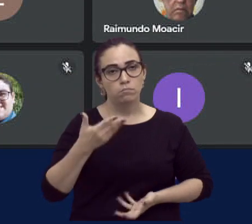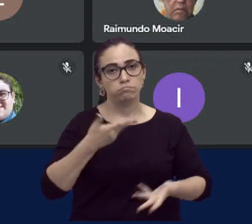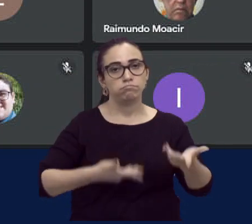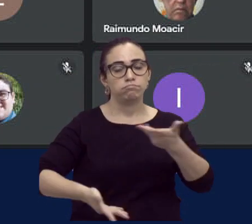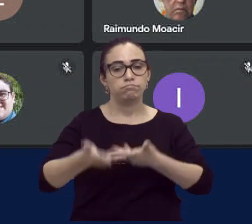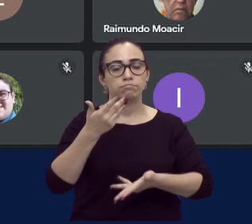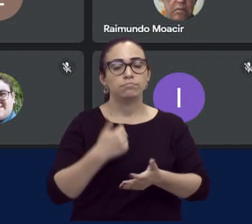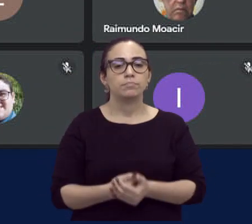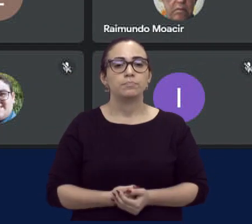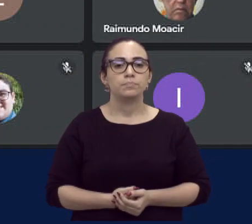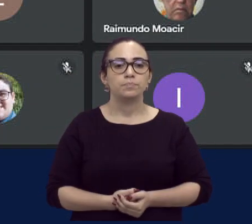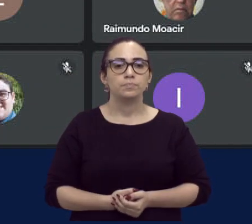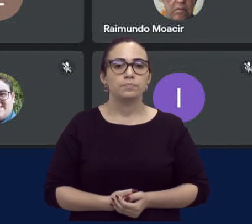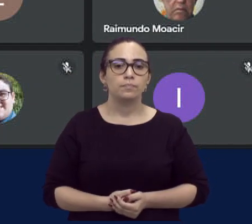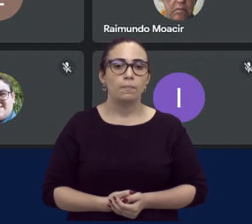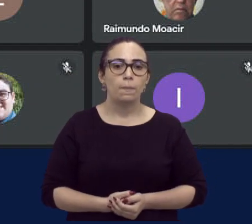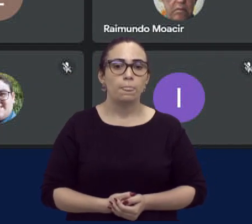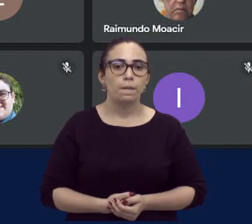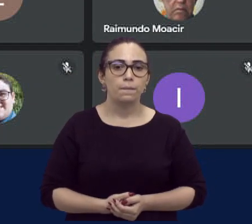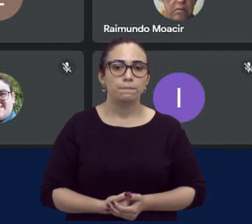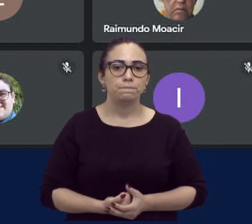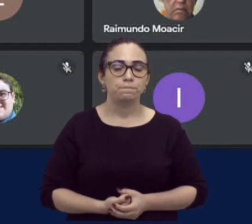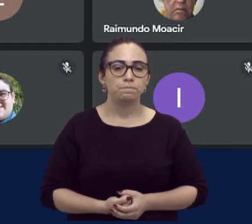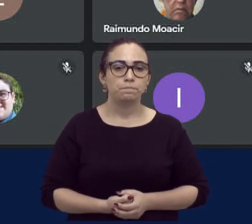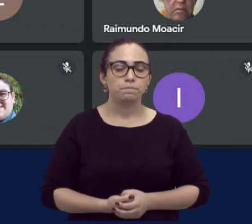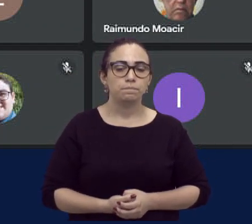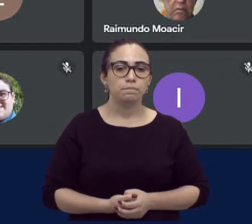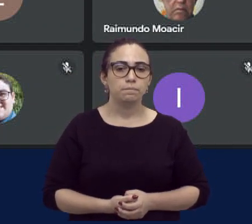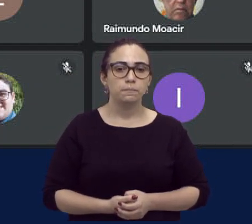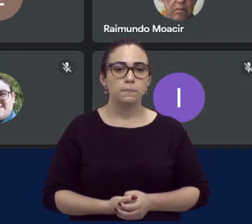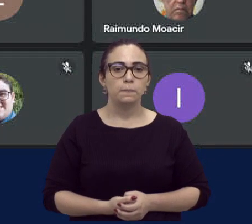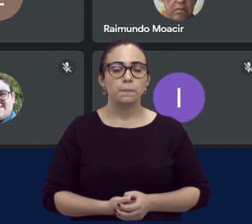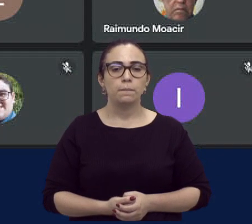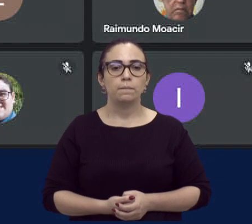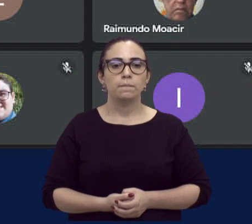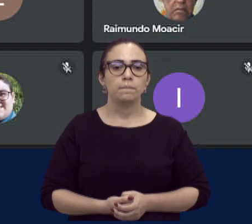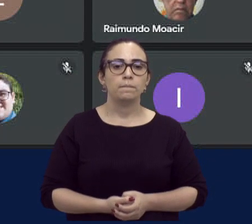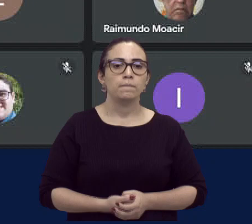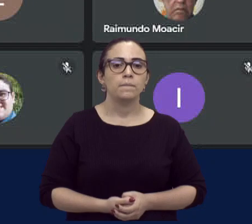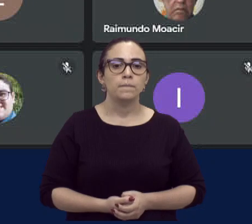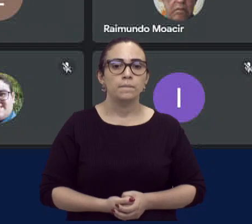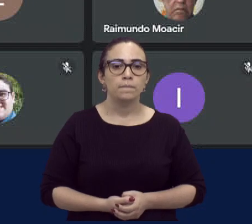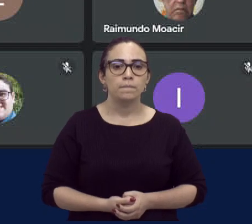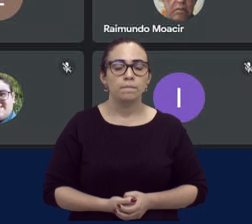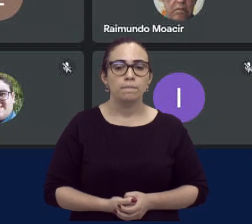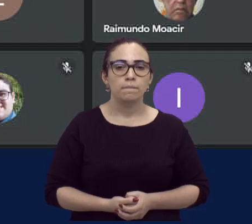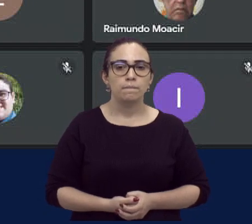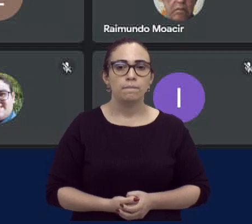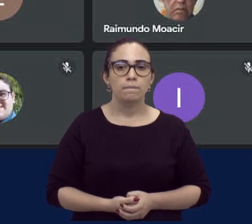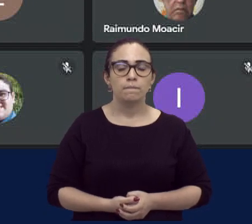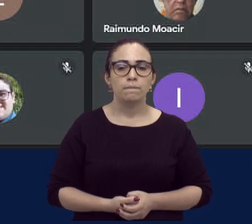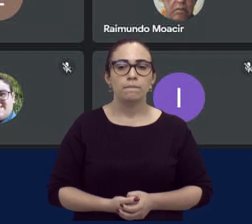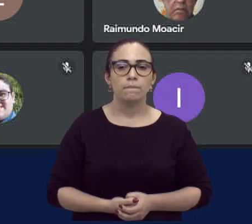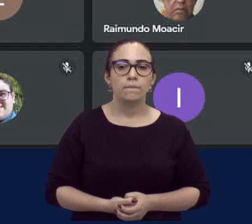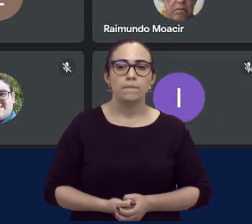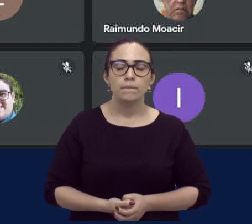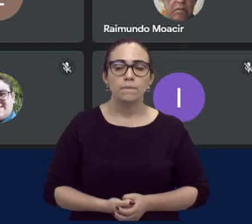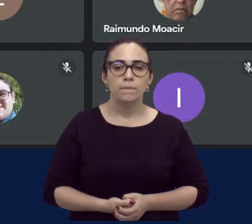E aí nós temos um exemplo, né? Só volta um pouquinho aí, sabe?